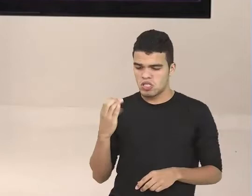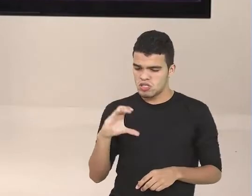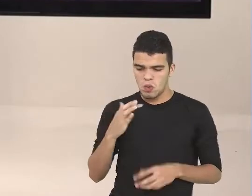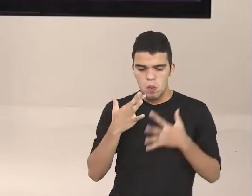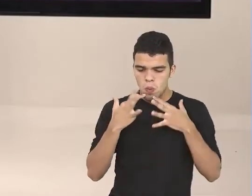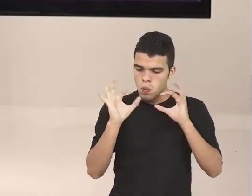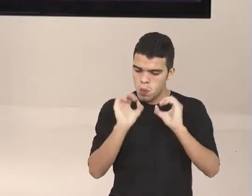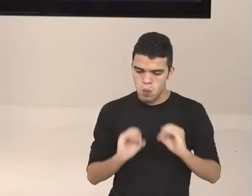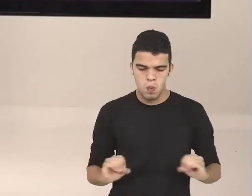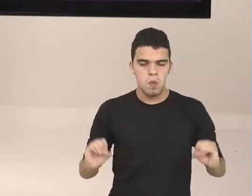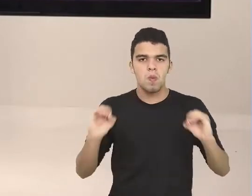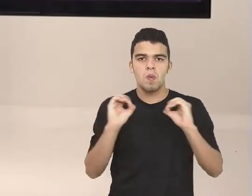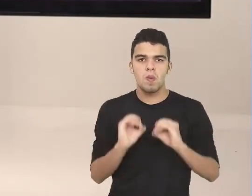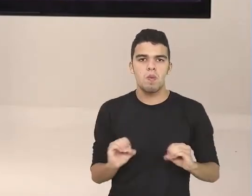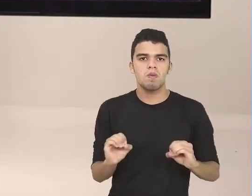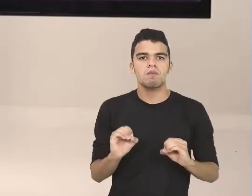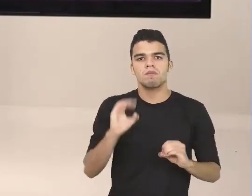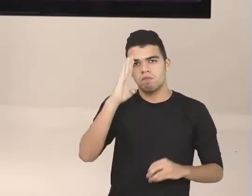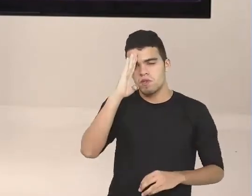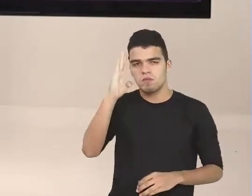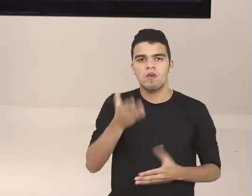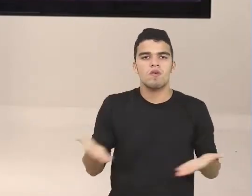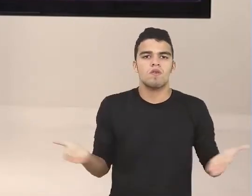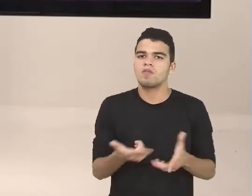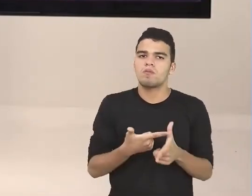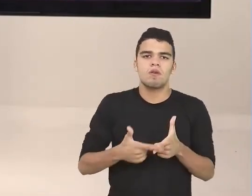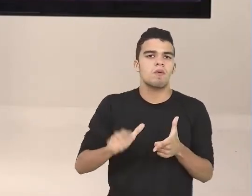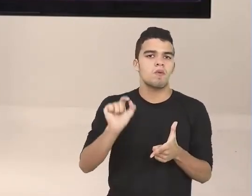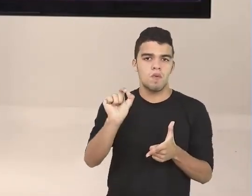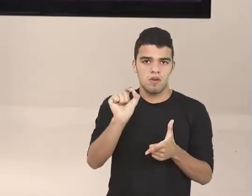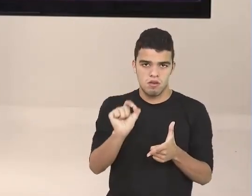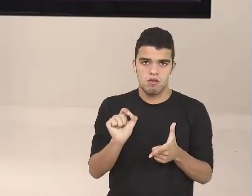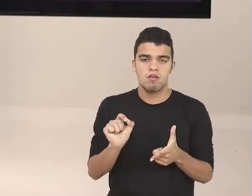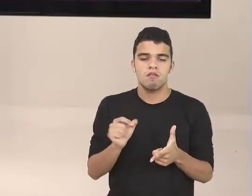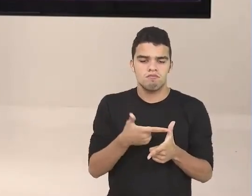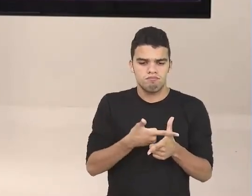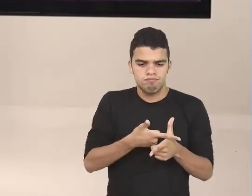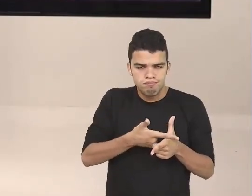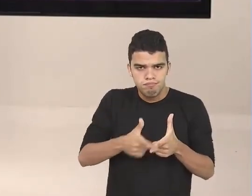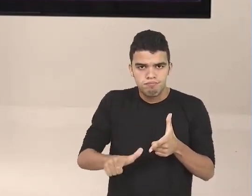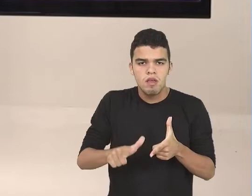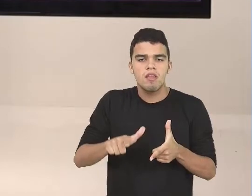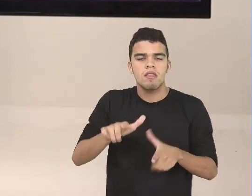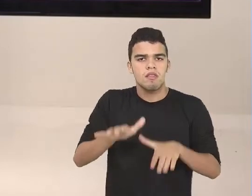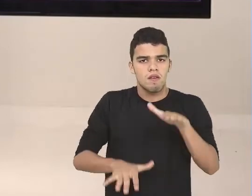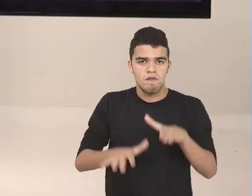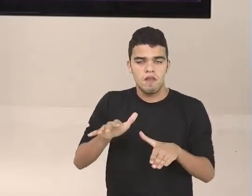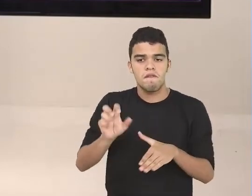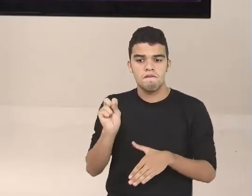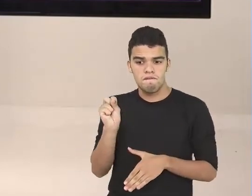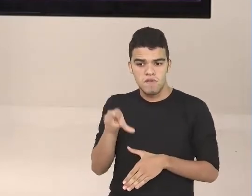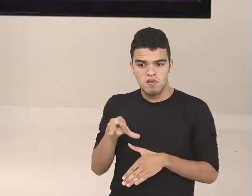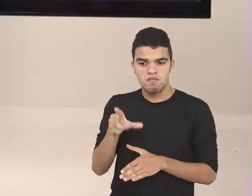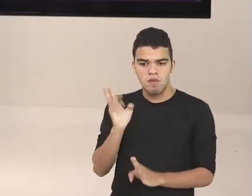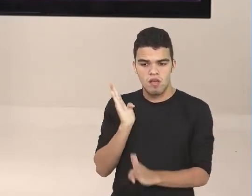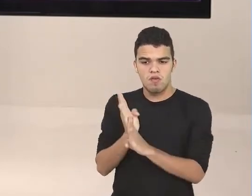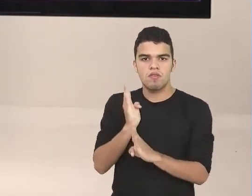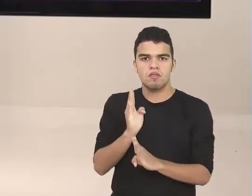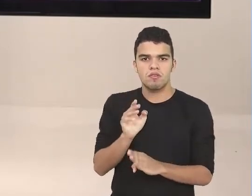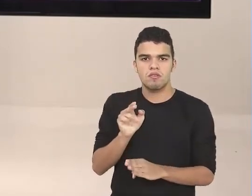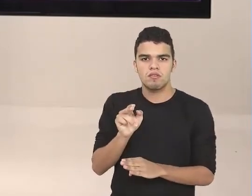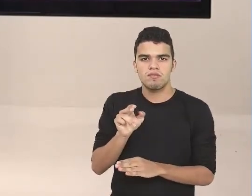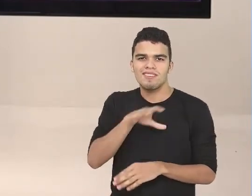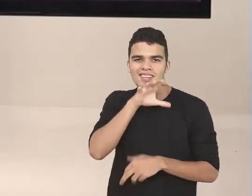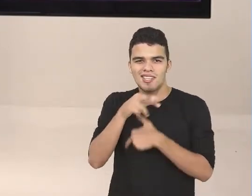dos principais problemas que a gente tem hoje é que talvez o vírus que foi encontrado no pangolim, ninguém